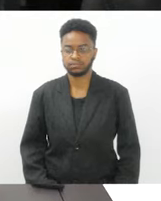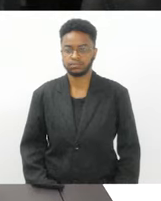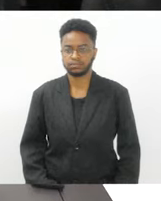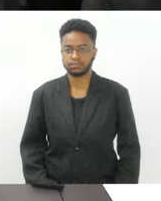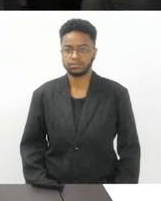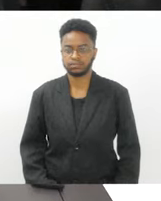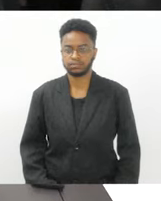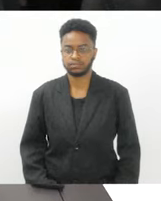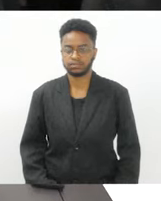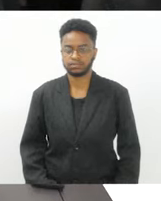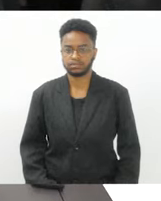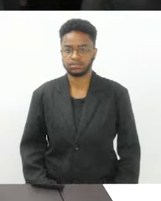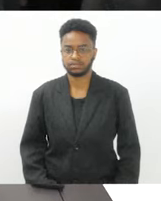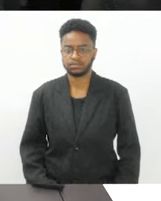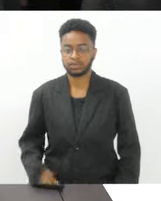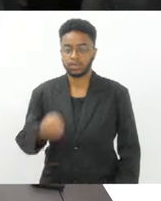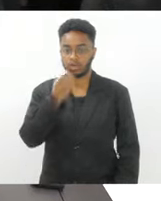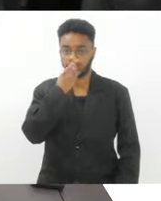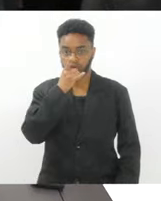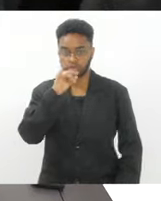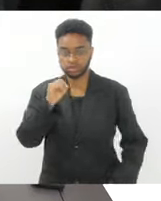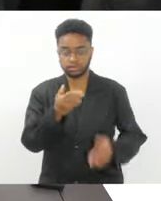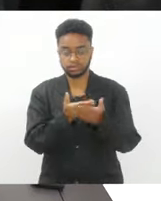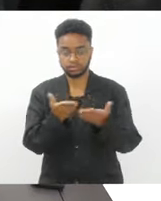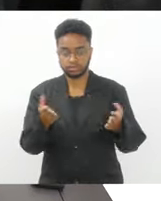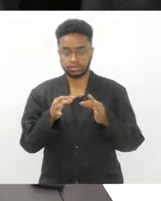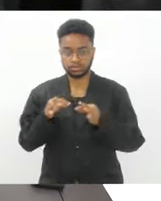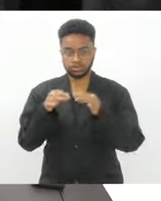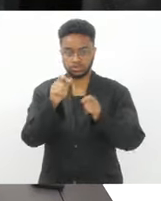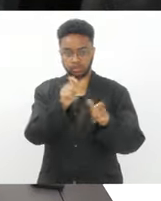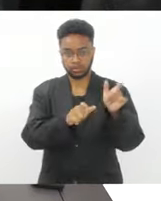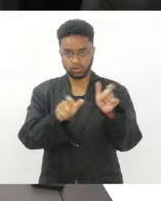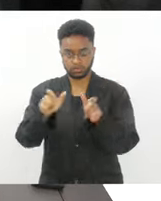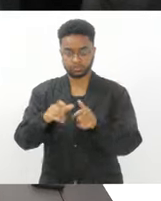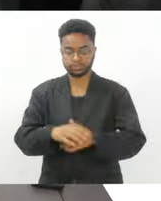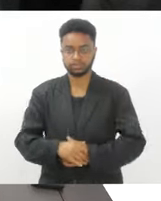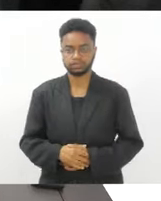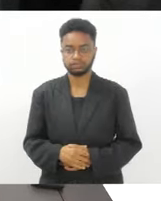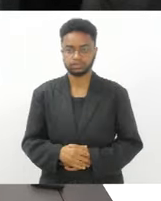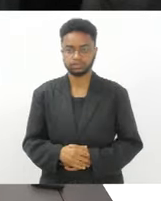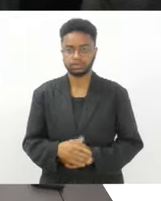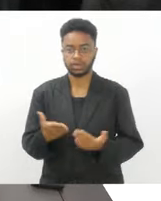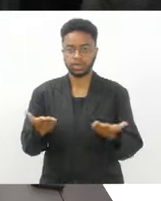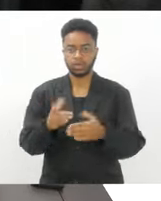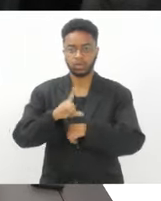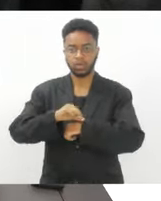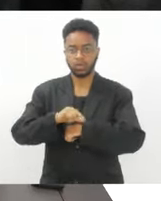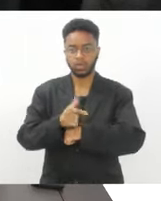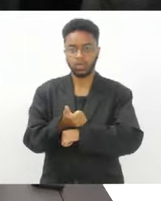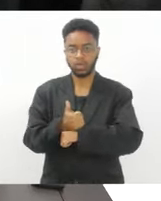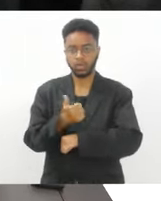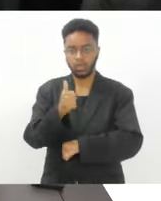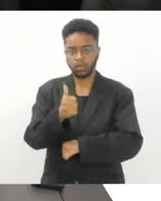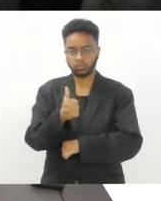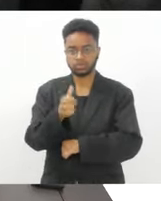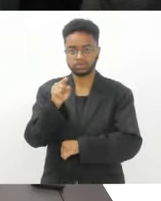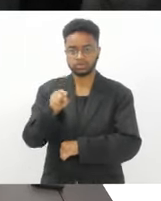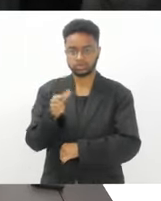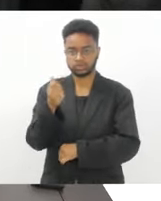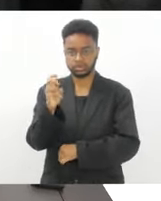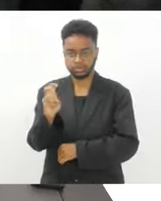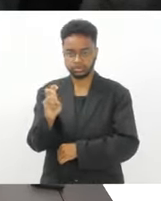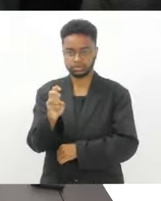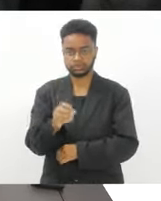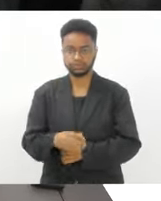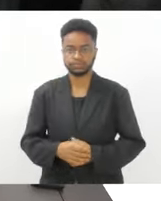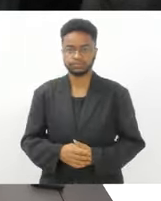Bom dia a todas e todos. São 11 horas e 15